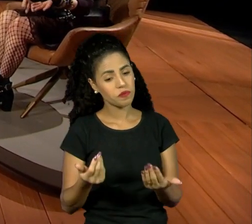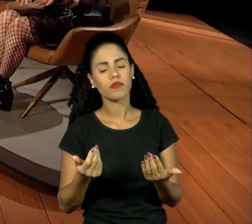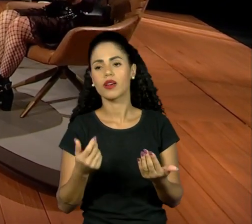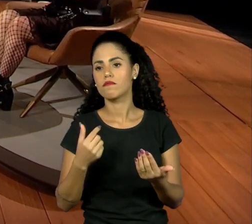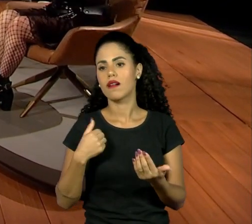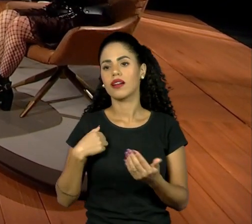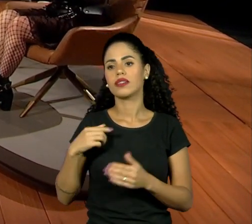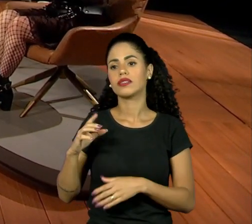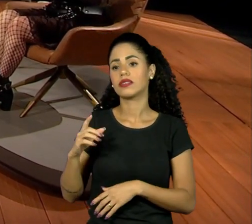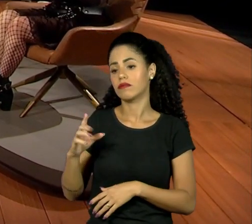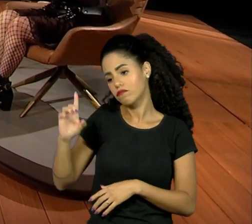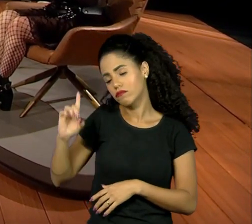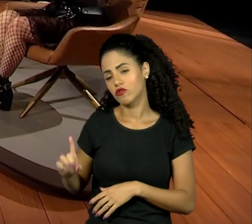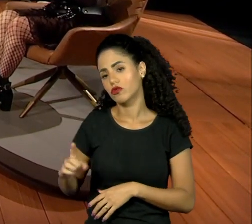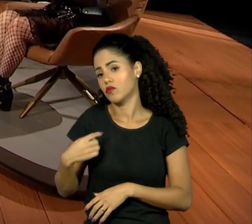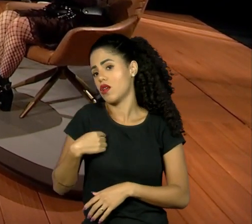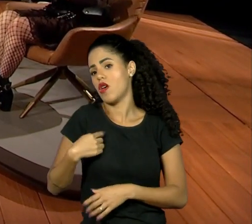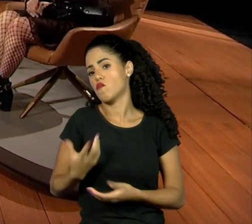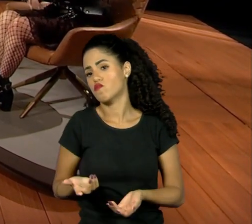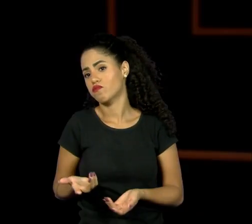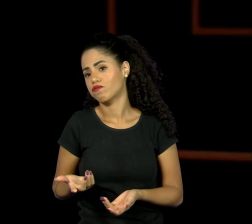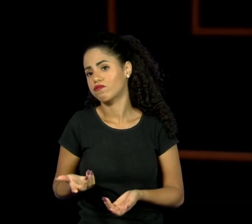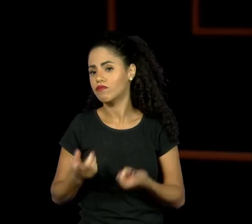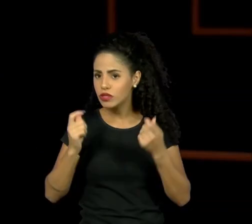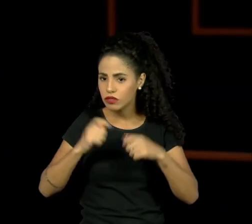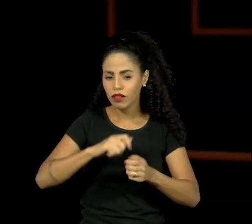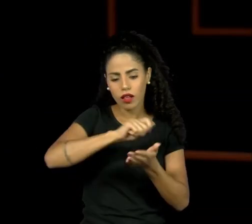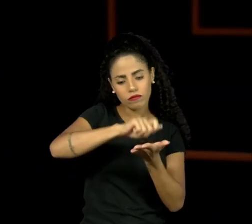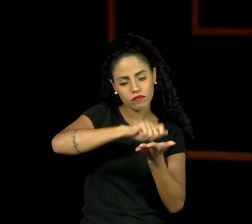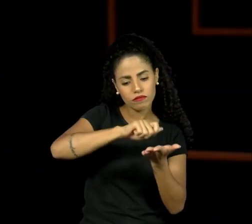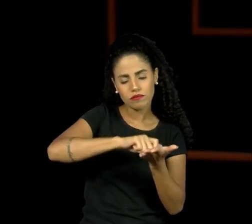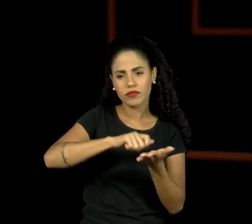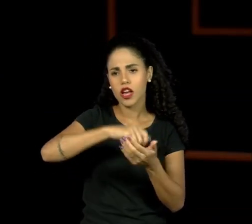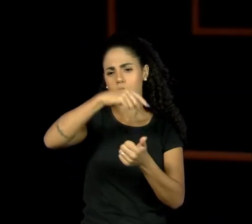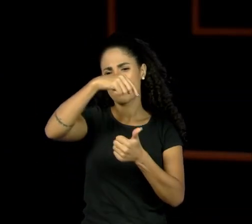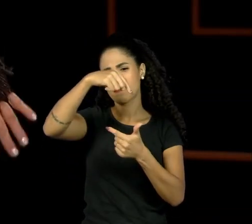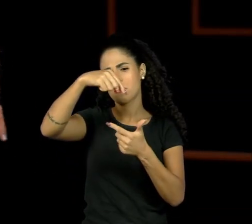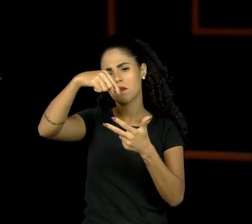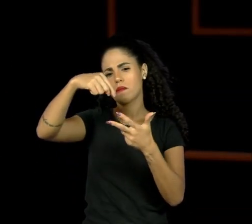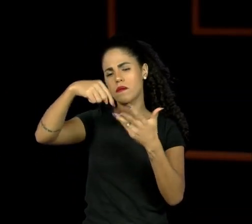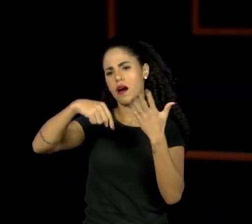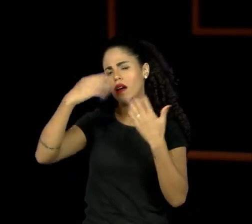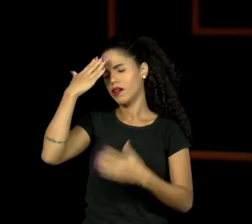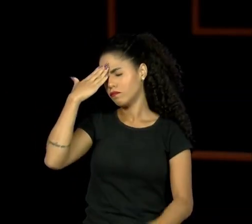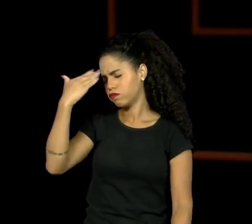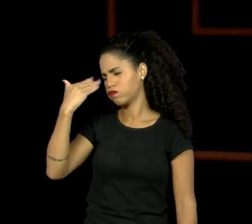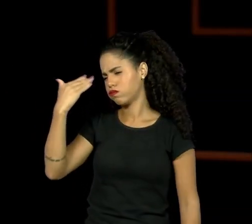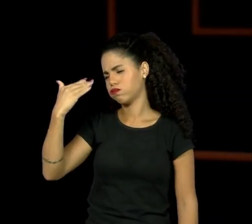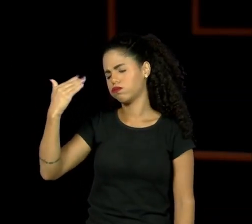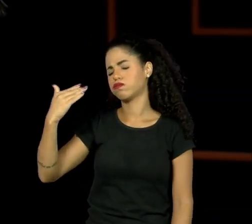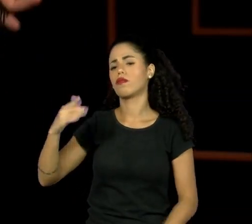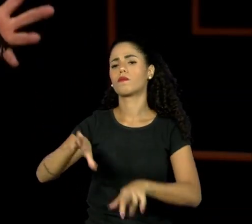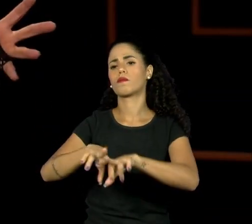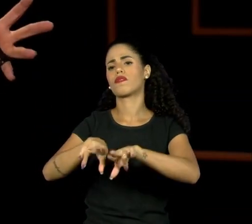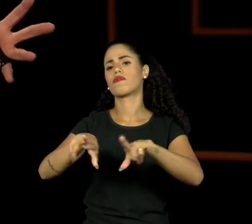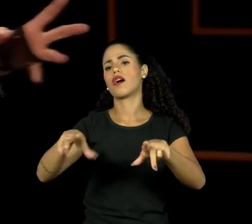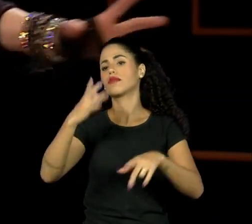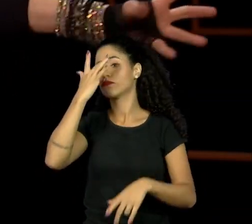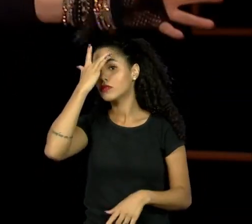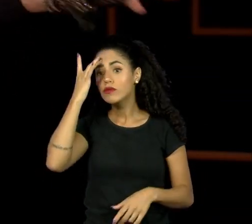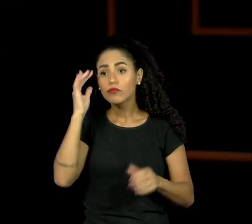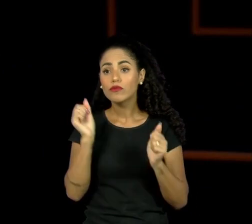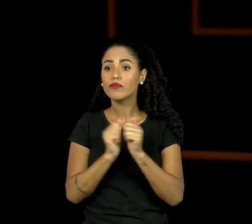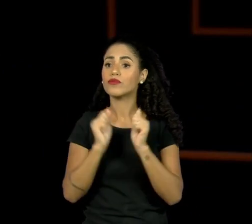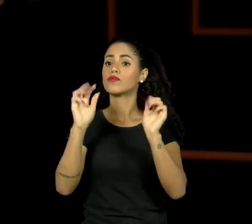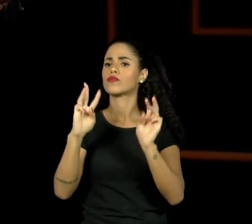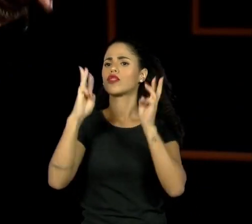diretora musical do meu último show, o In Concert. Eu botei Bach, Beethoven, Mozart, Ravel, Carlos Gomes, botei todo mundo dentro do show de uma